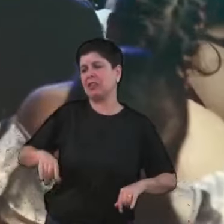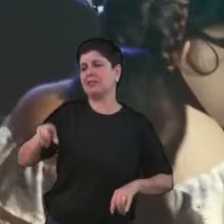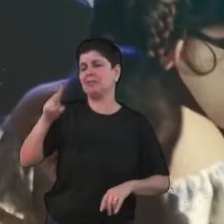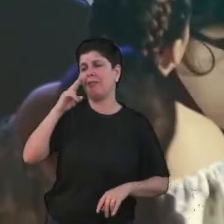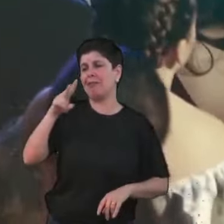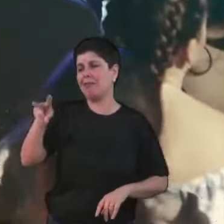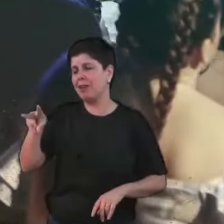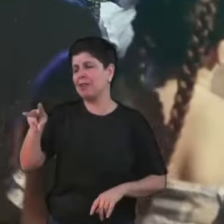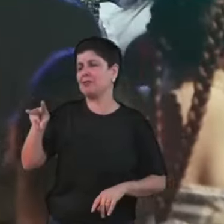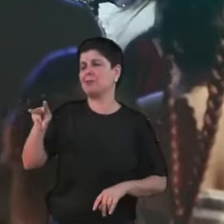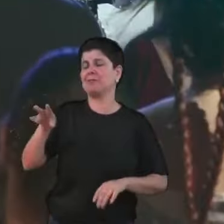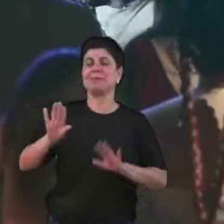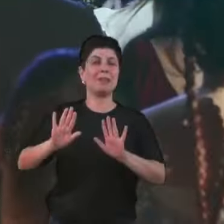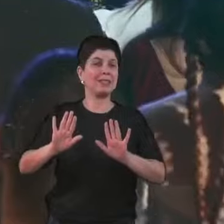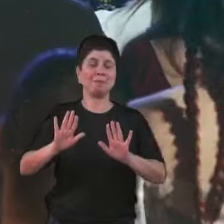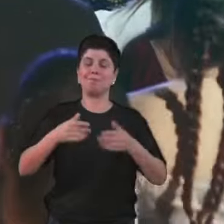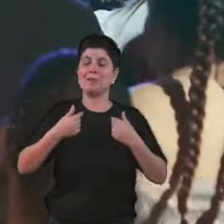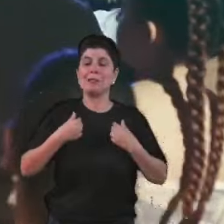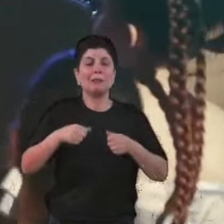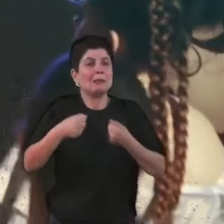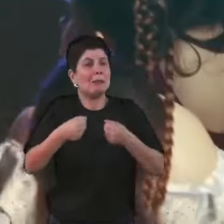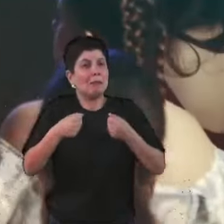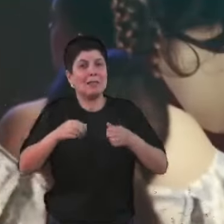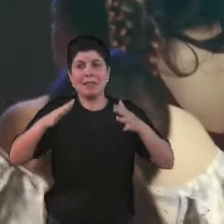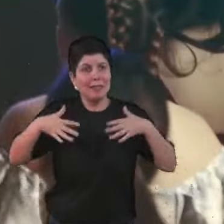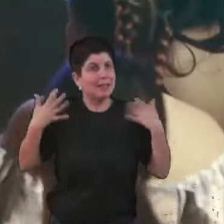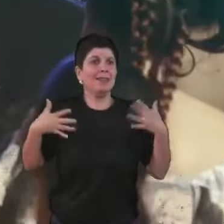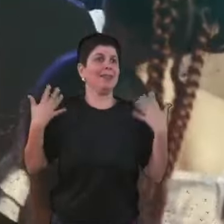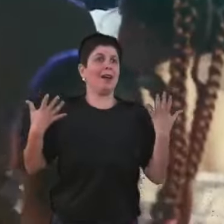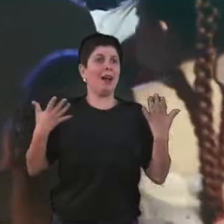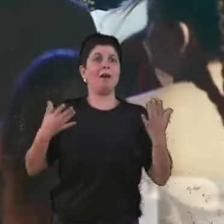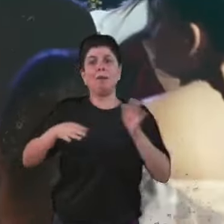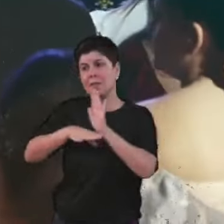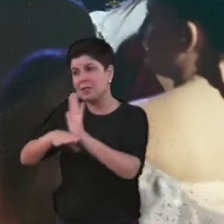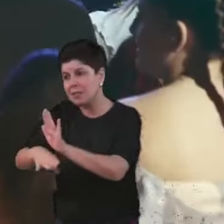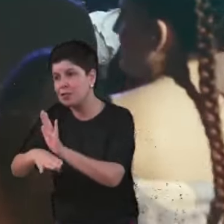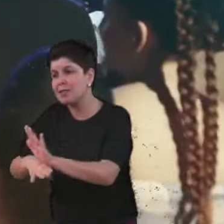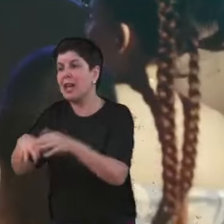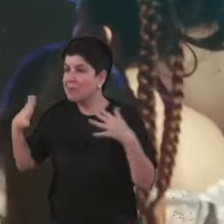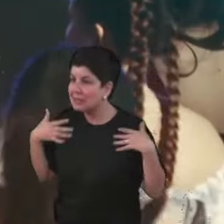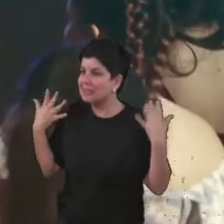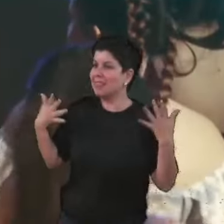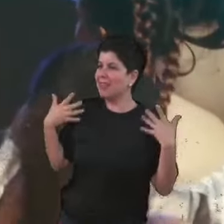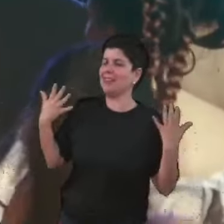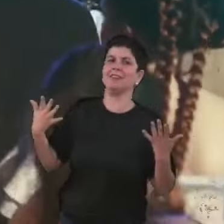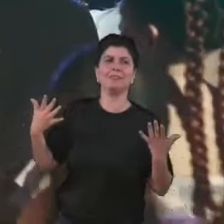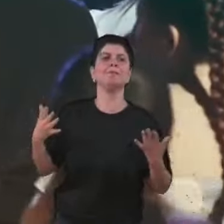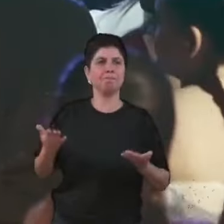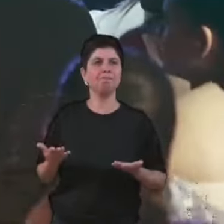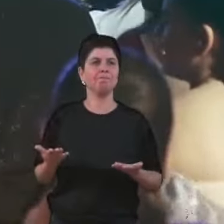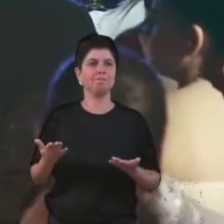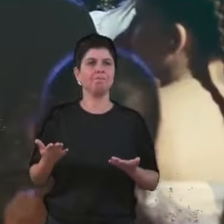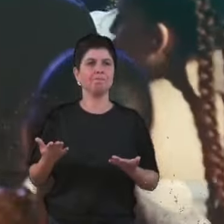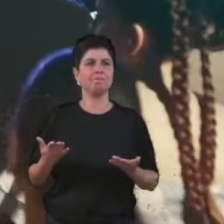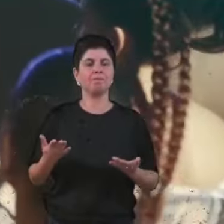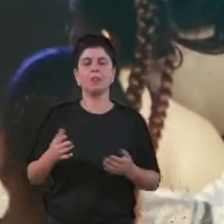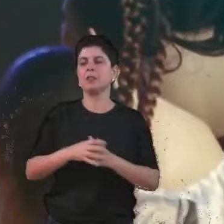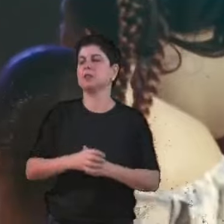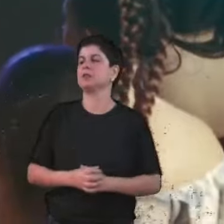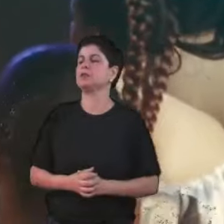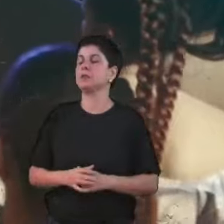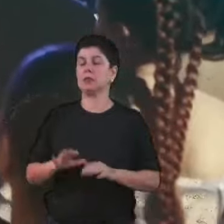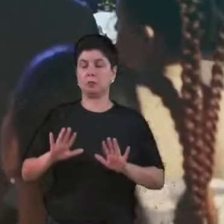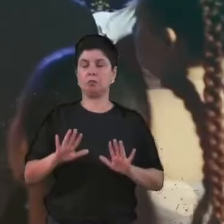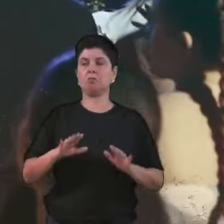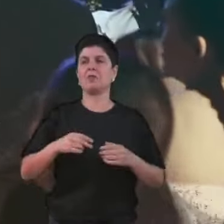você não vai ajudá-la também. Aí vai ficar os dois tristes. Os dois vão afundar. Então, você pode dizer: